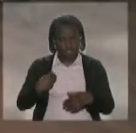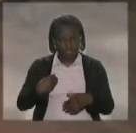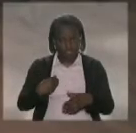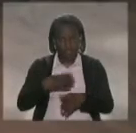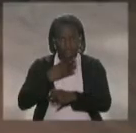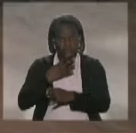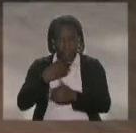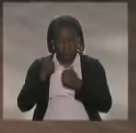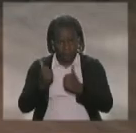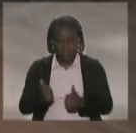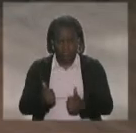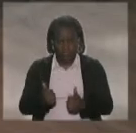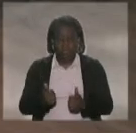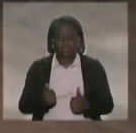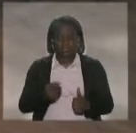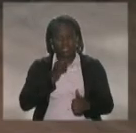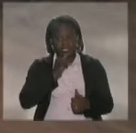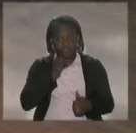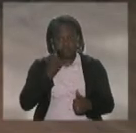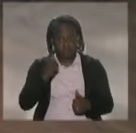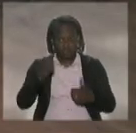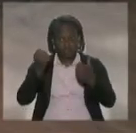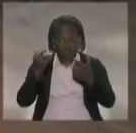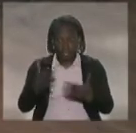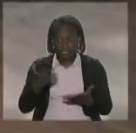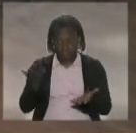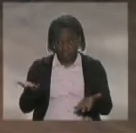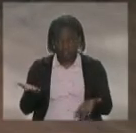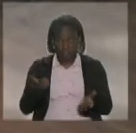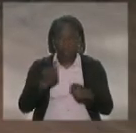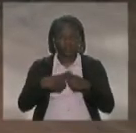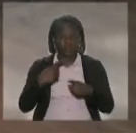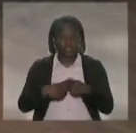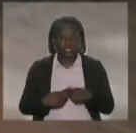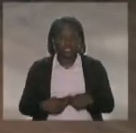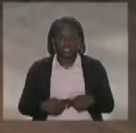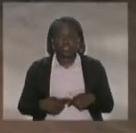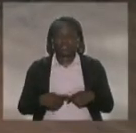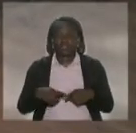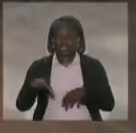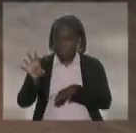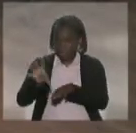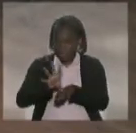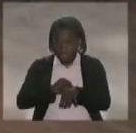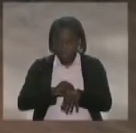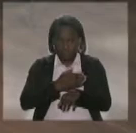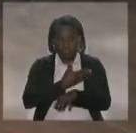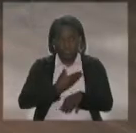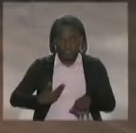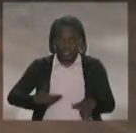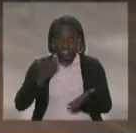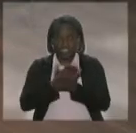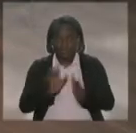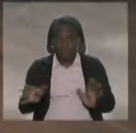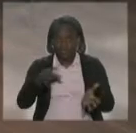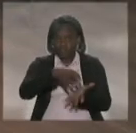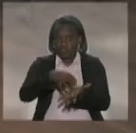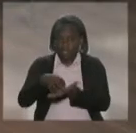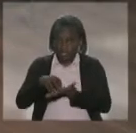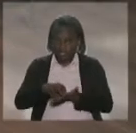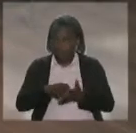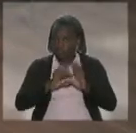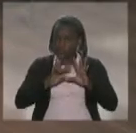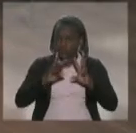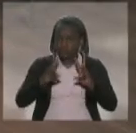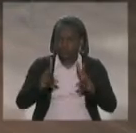como nós vemos os exemplos do que eu falei porque que veio a mensagem do governo pra ir pra extingue mas